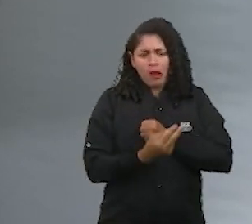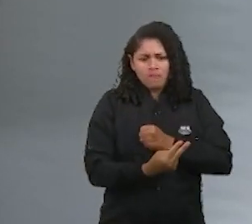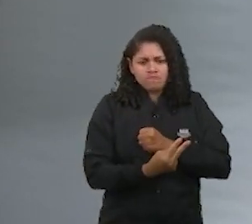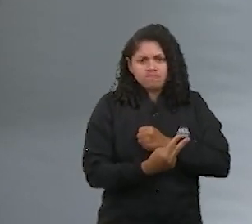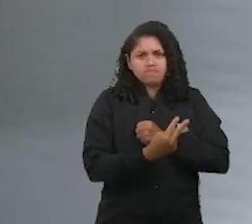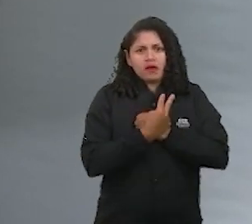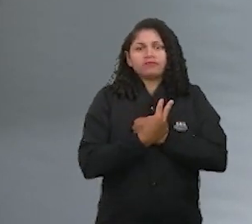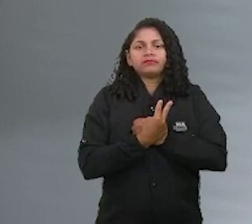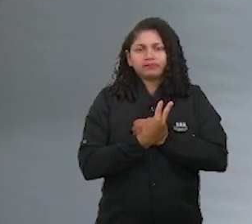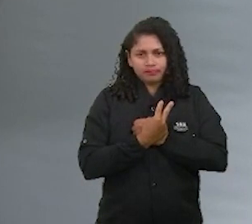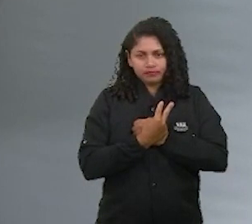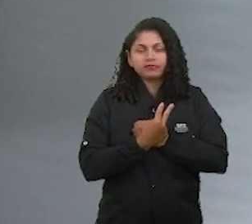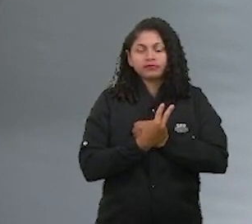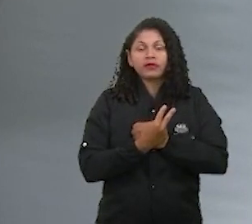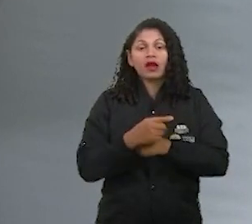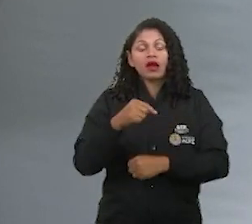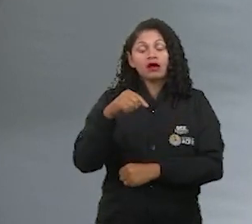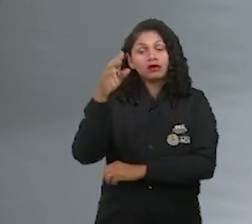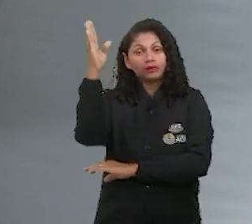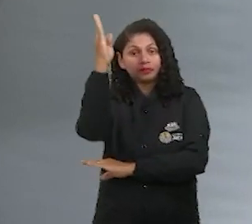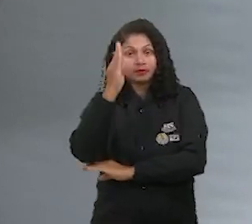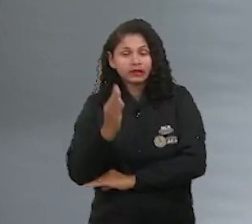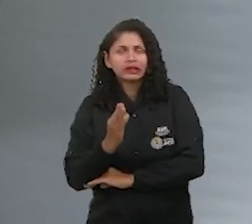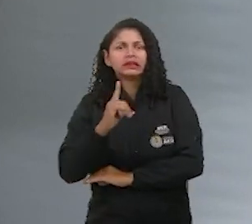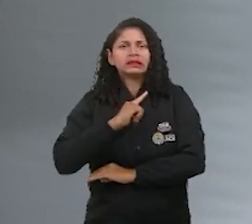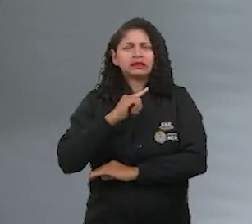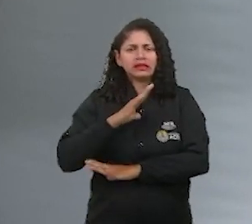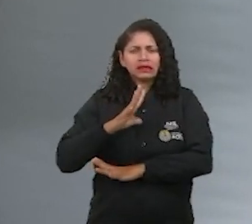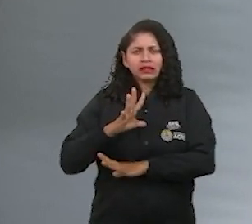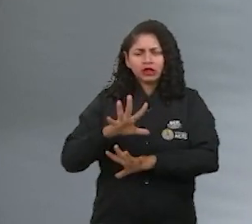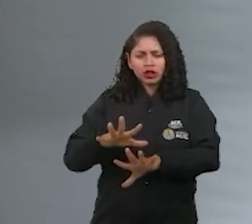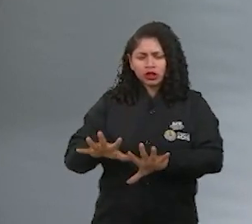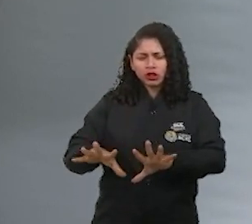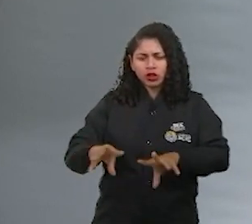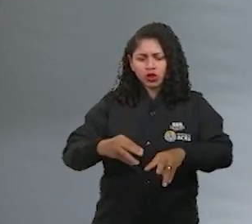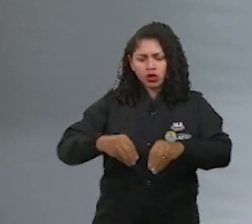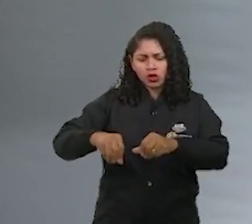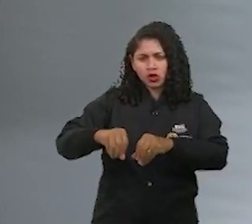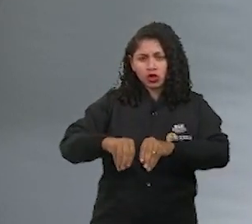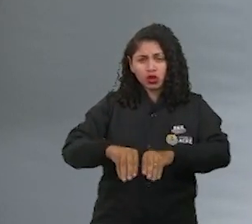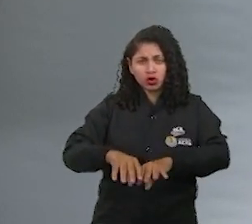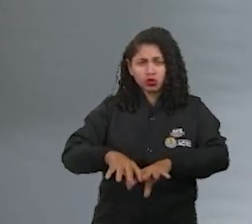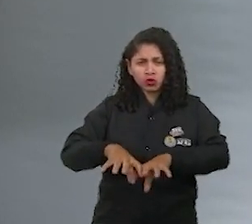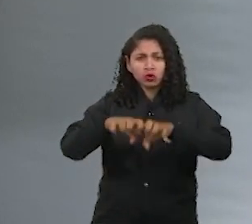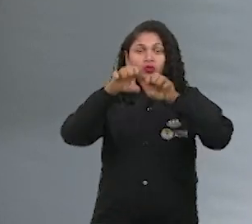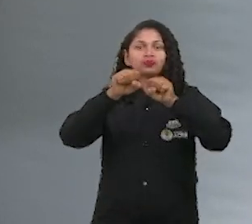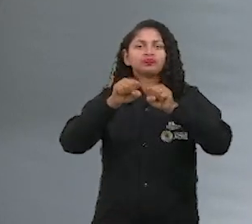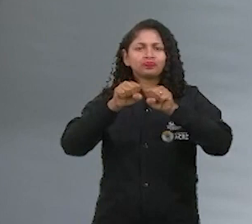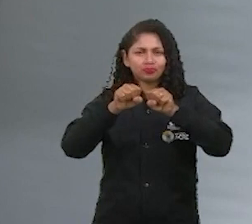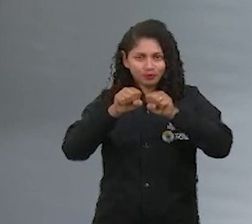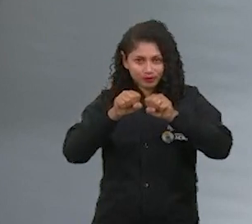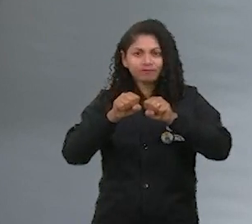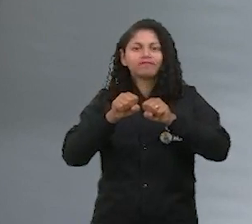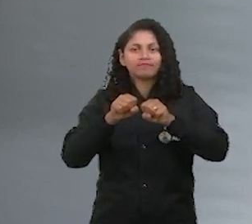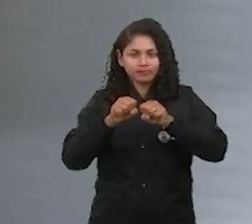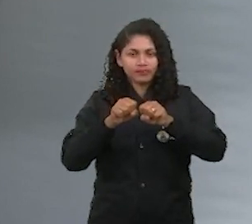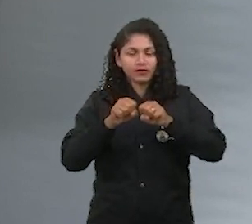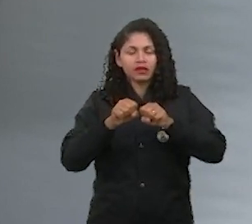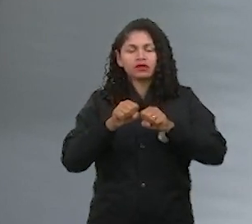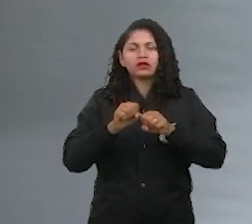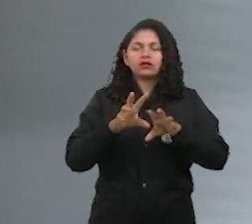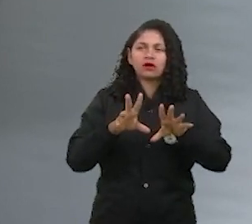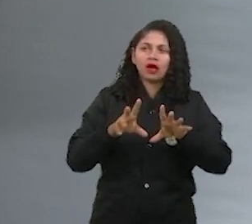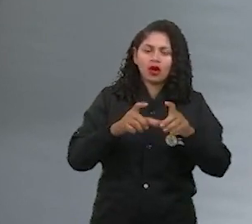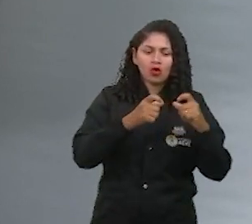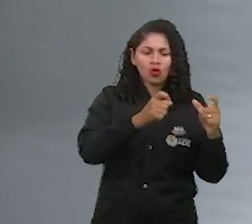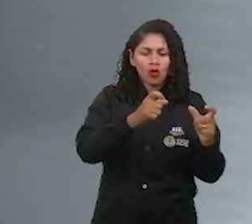por exemplo, no Brasil, nós temos o quê? As secas, então são pessoas que saem por exemplo, do Nordeste para outros